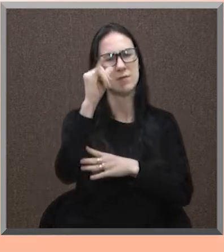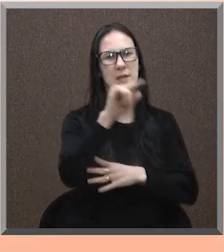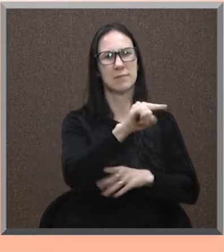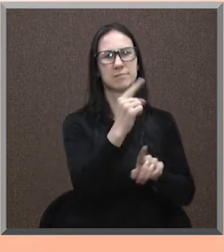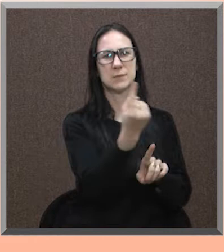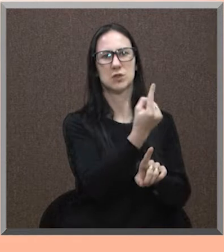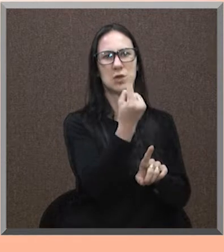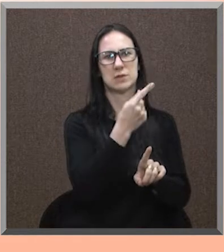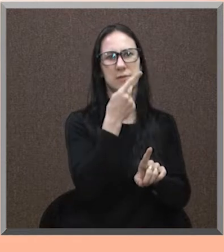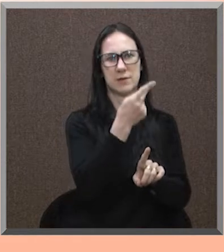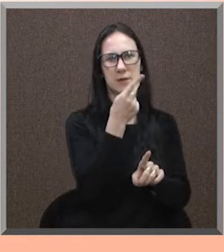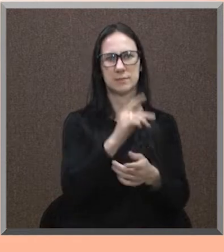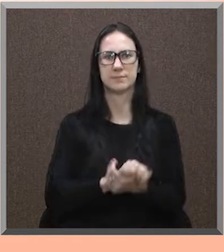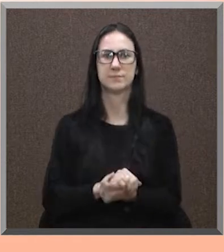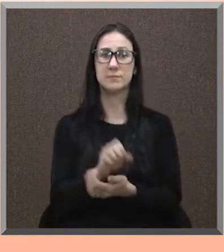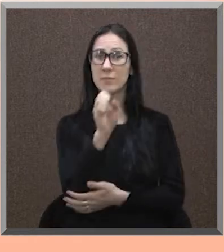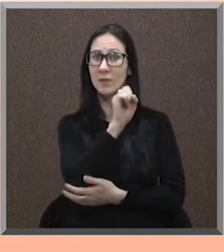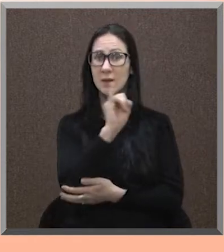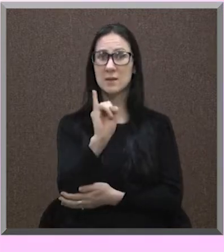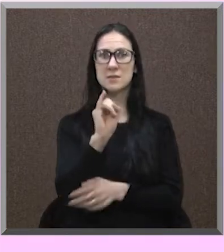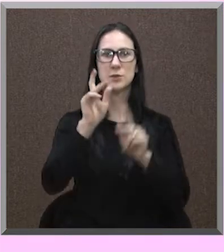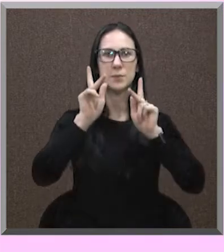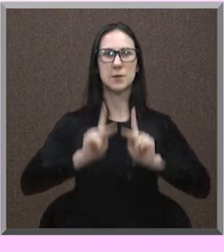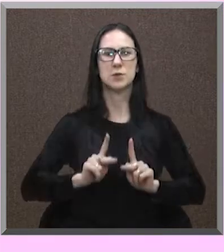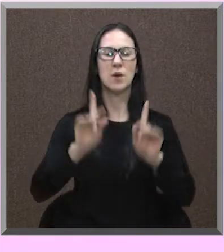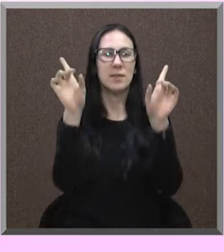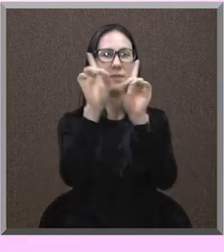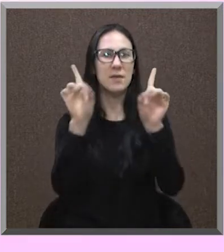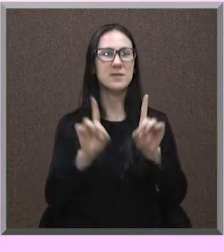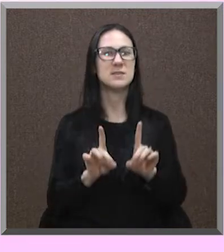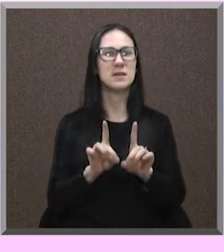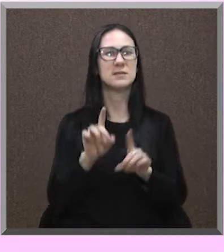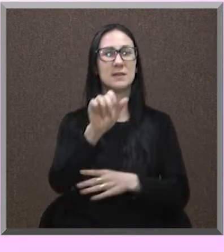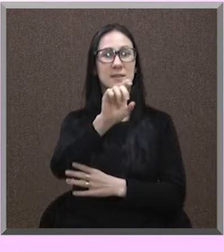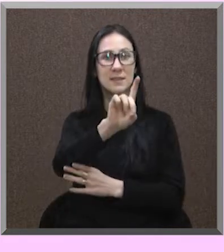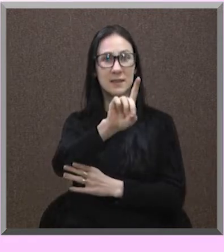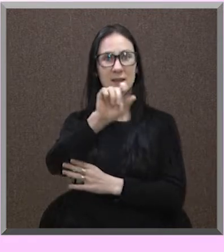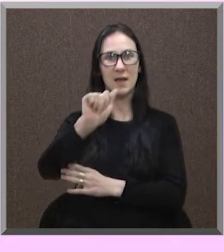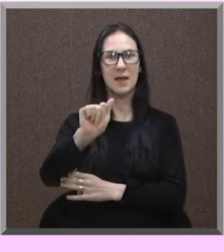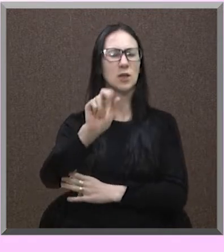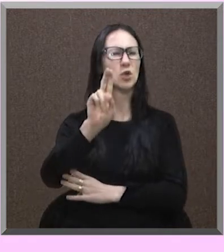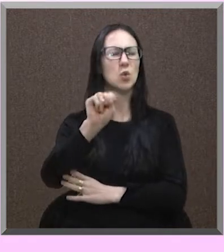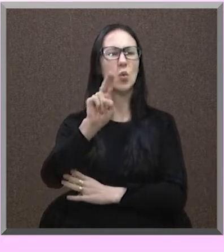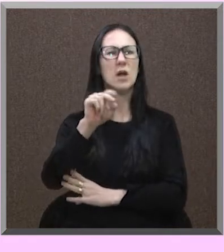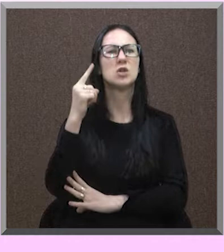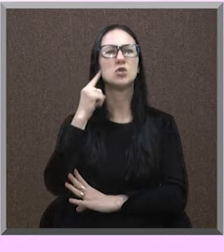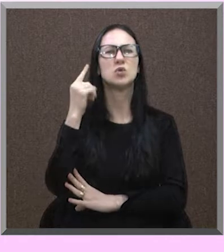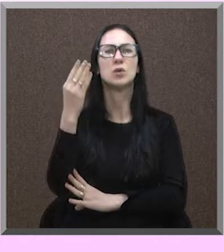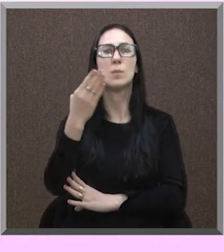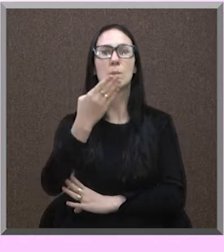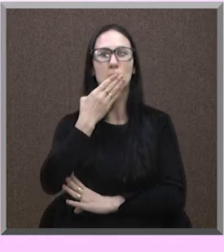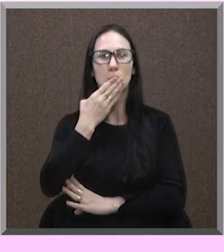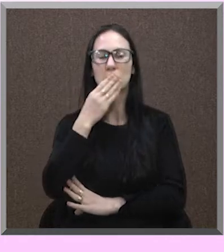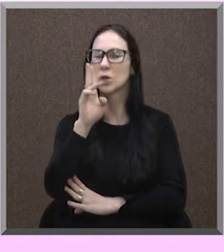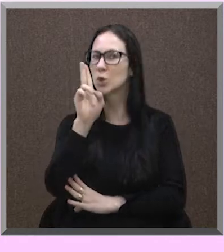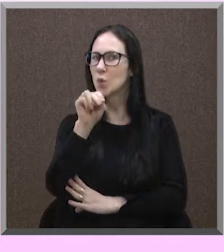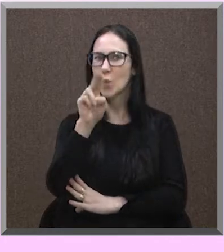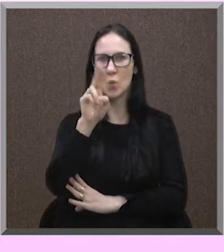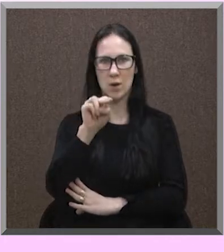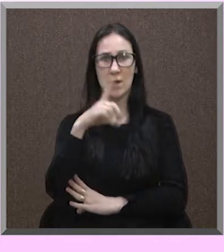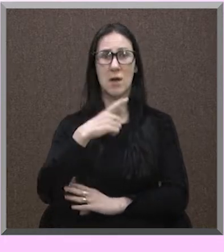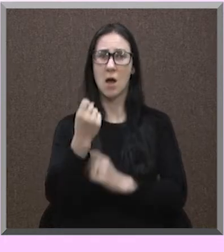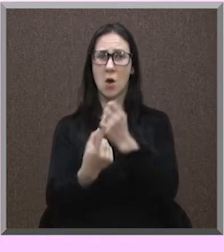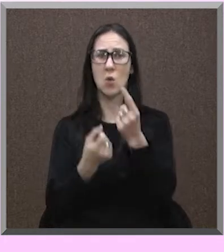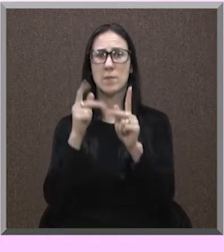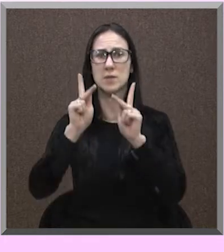for uma pessoa com deficiência auditiva? Nunca fale surda-muda. Muitas pessoas surdas não falam porque não aprenderam a